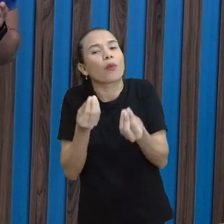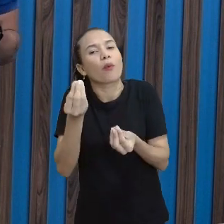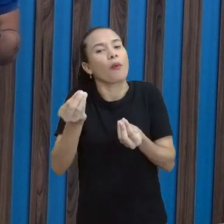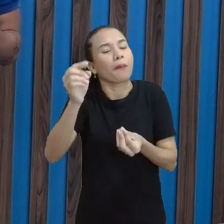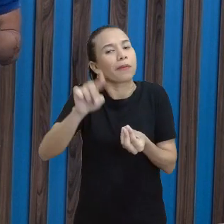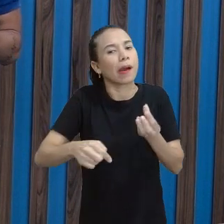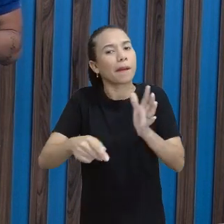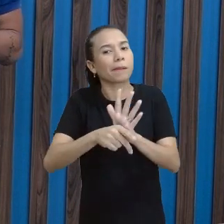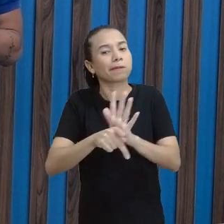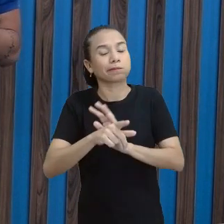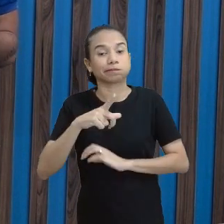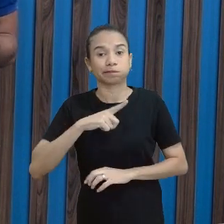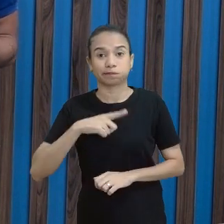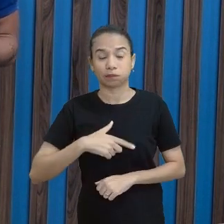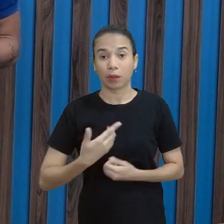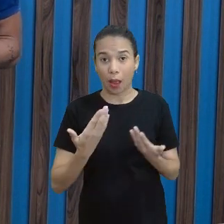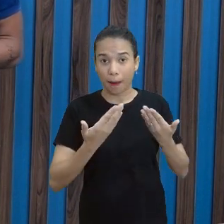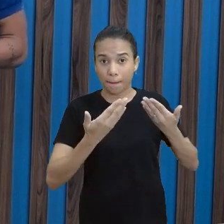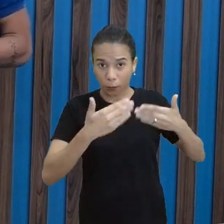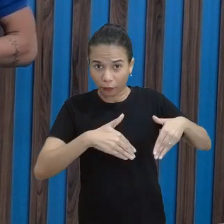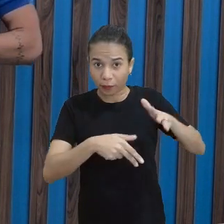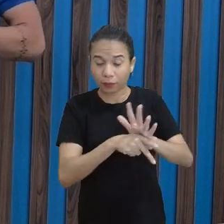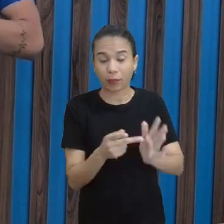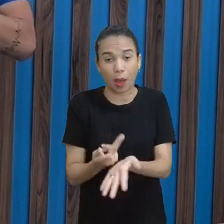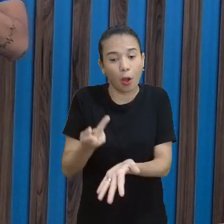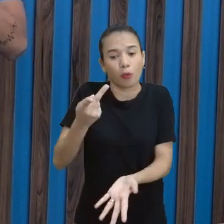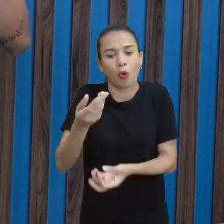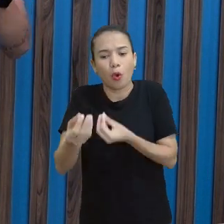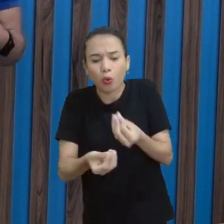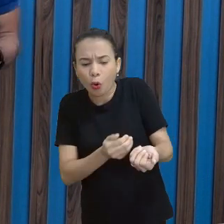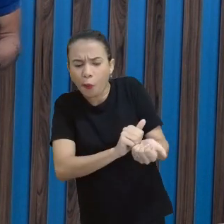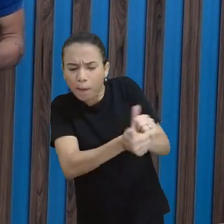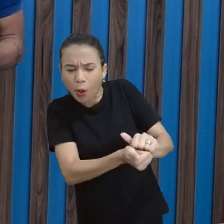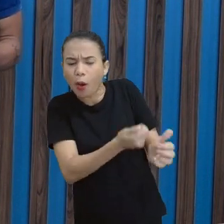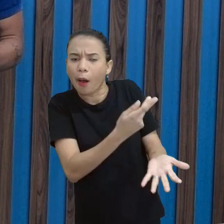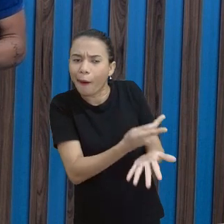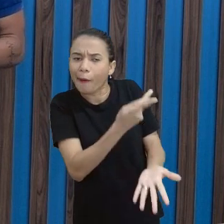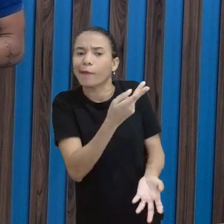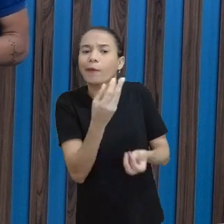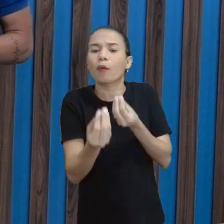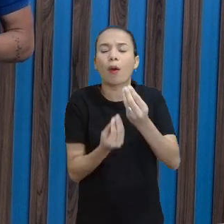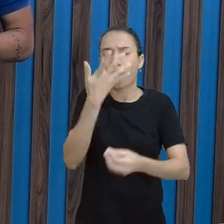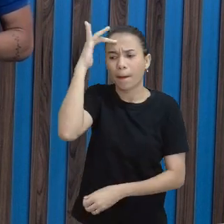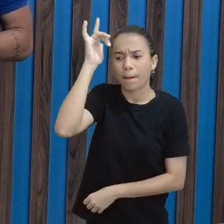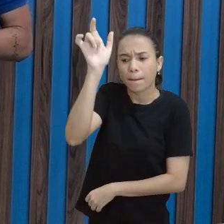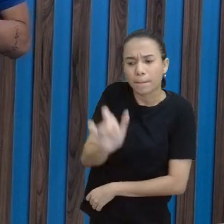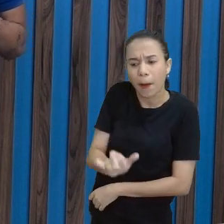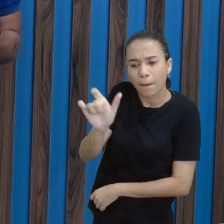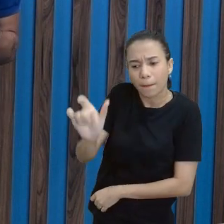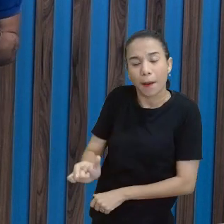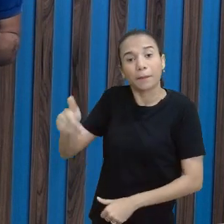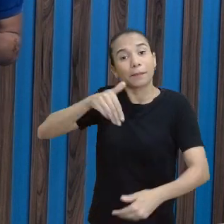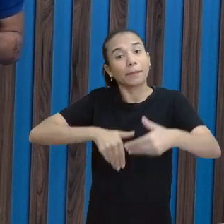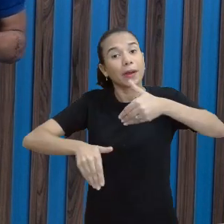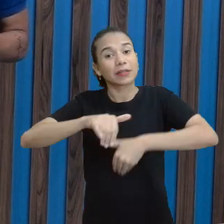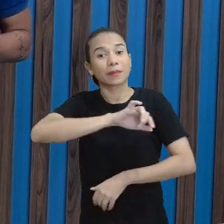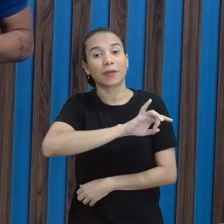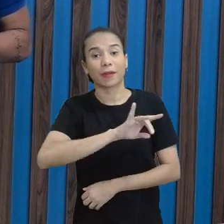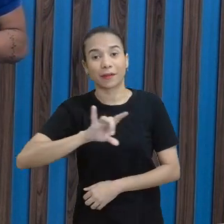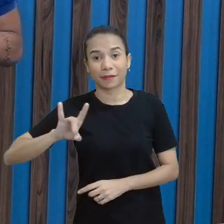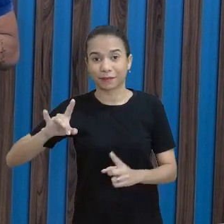que essas provas acontecem, Quais são as pessoas que participam de cada uma dessas